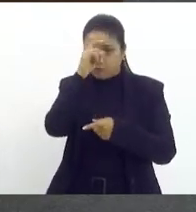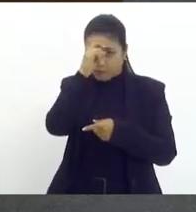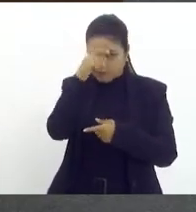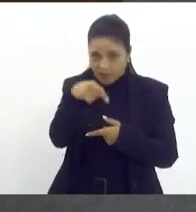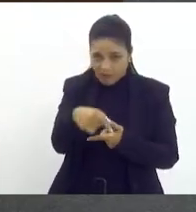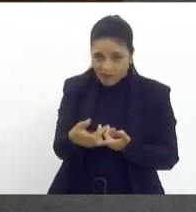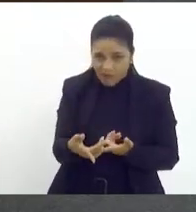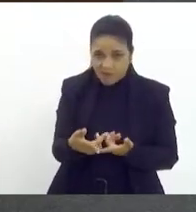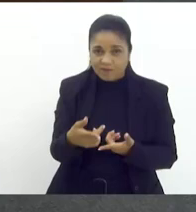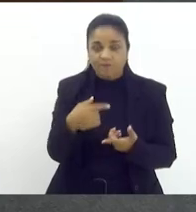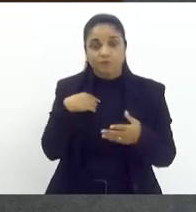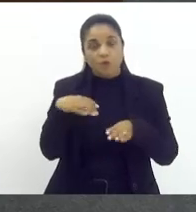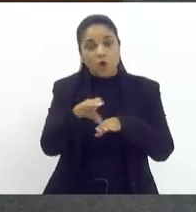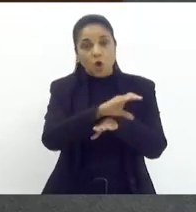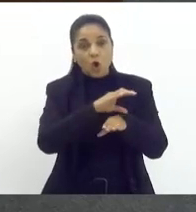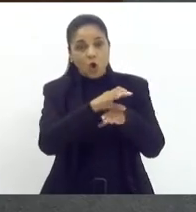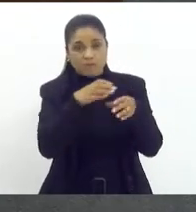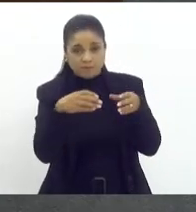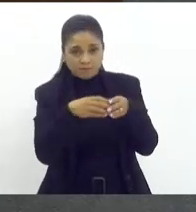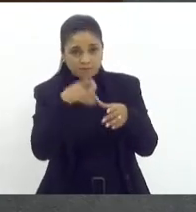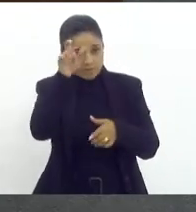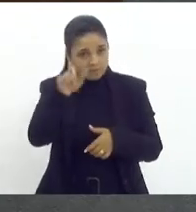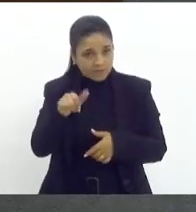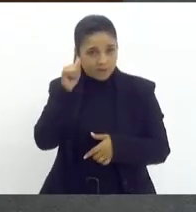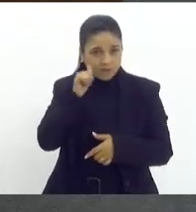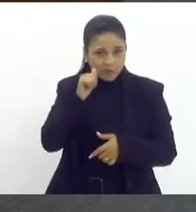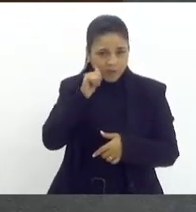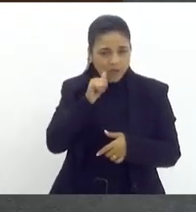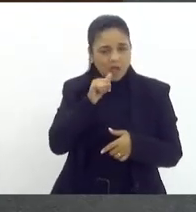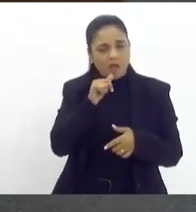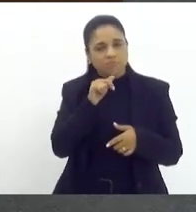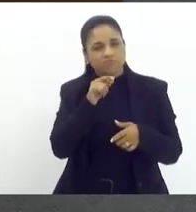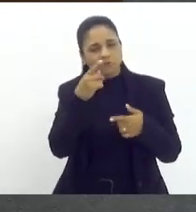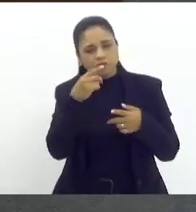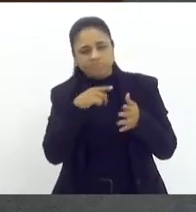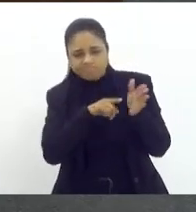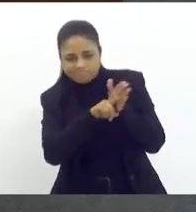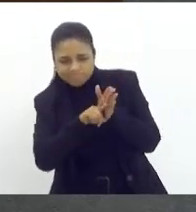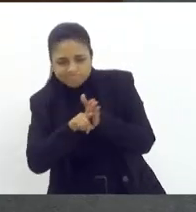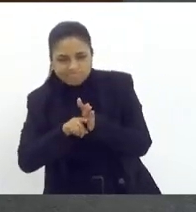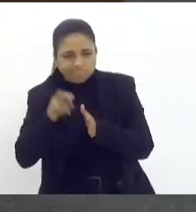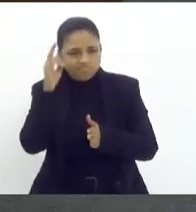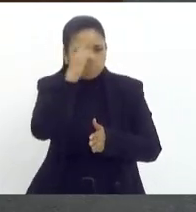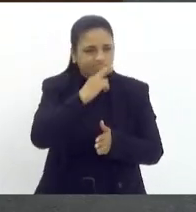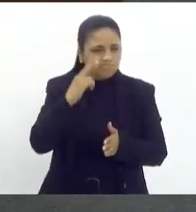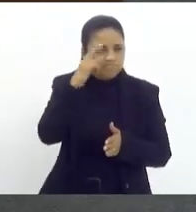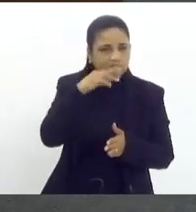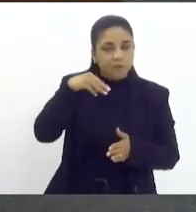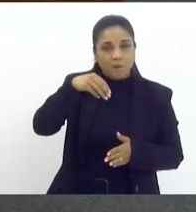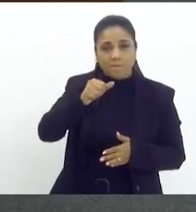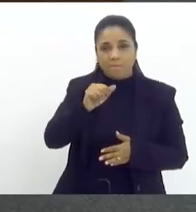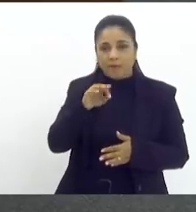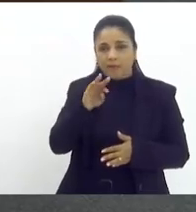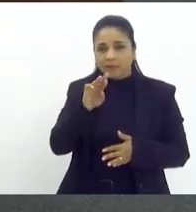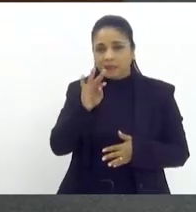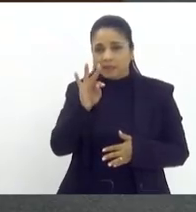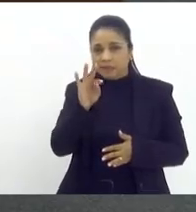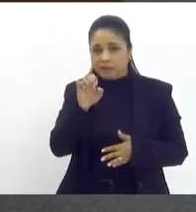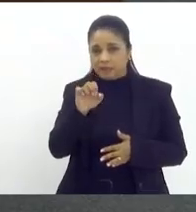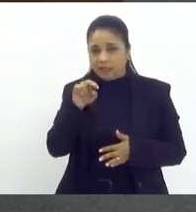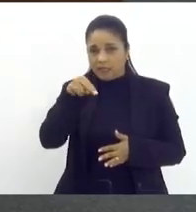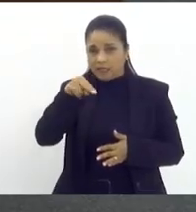da Comissão da mulher fizemos algumas vistorias em maternidades e hospitais maternidades